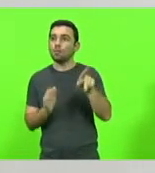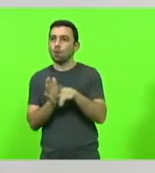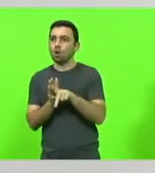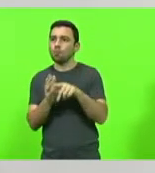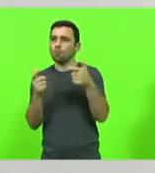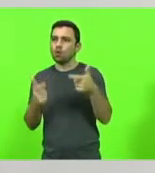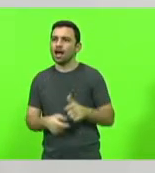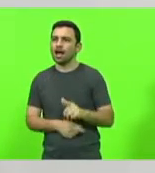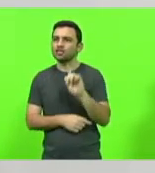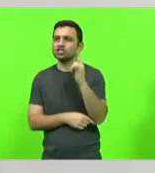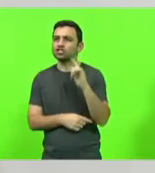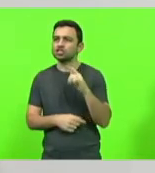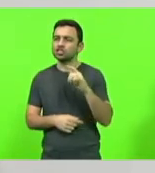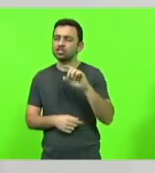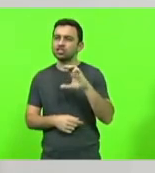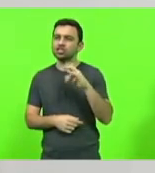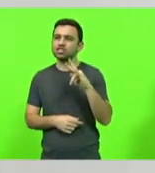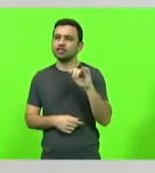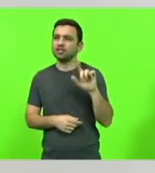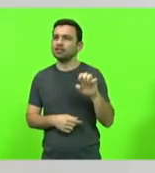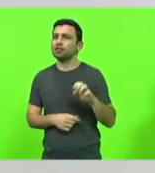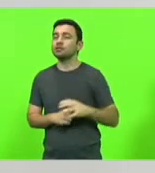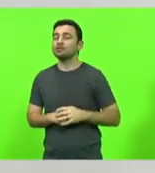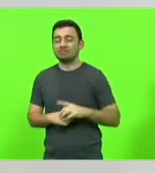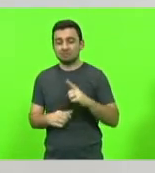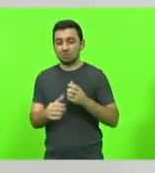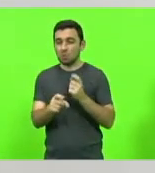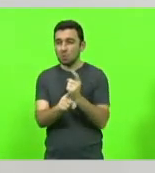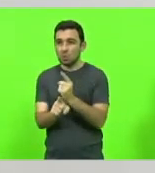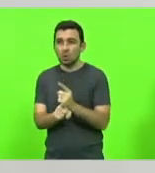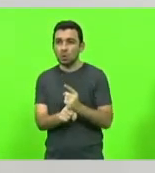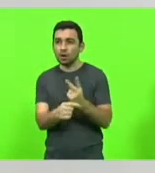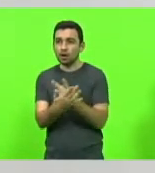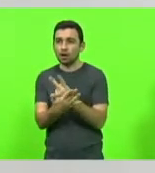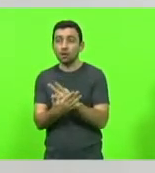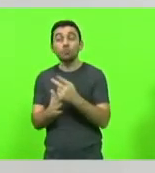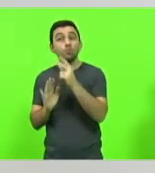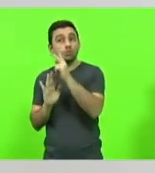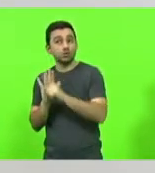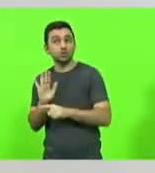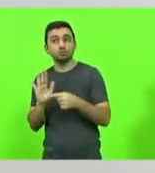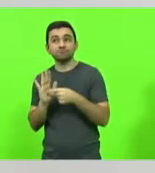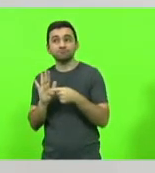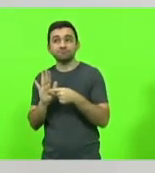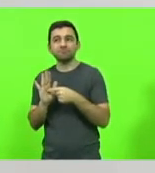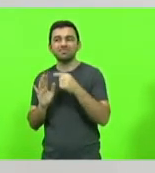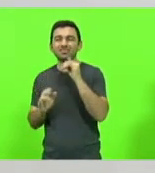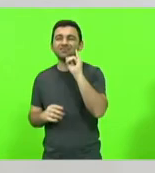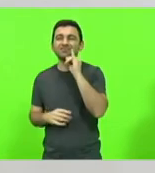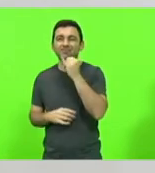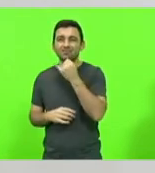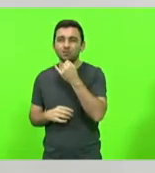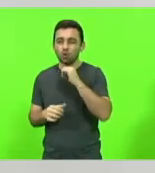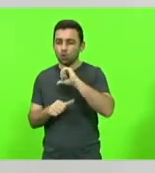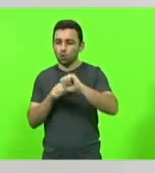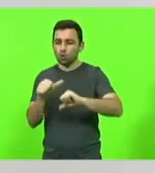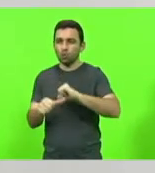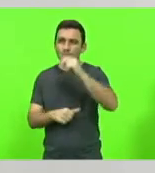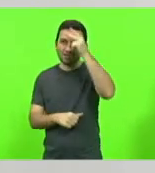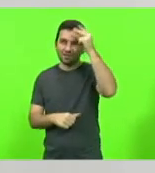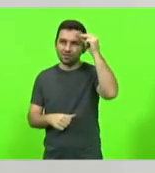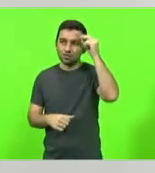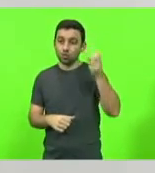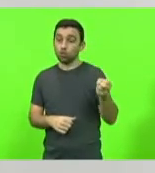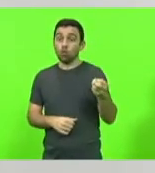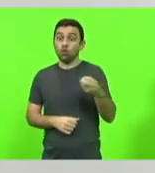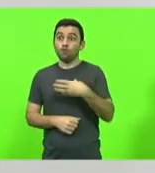Então, diversas fraudes foram identificadas, mas, infelizmente, o projeto, quando trocou a Prefeitura de Florianópolis, o novo prefeito não